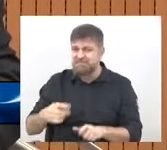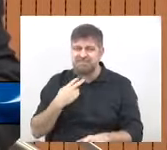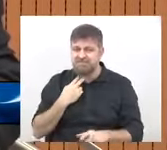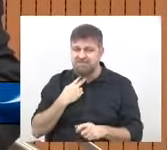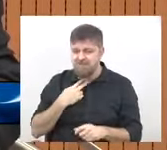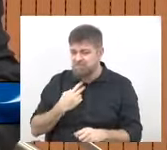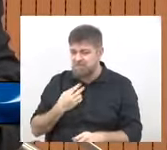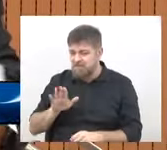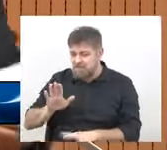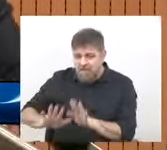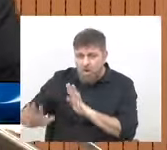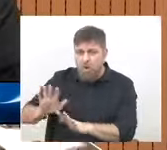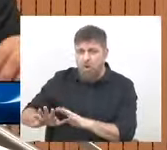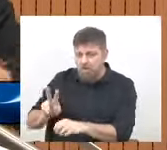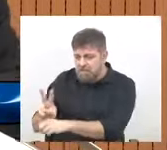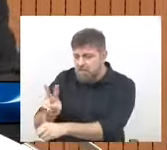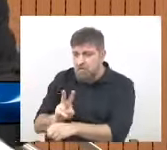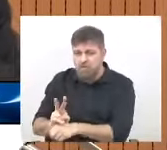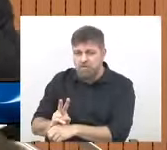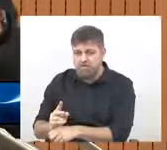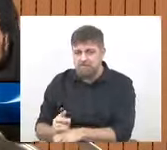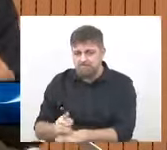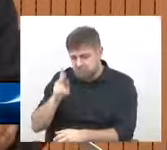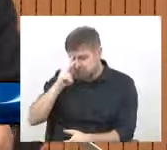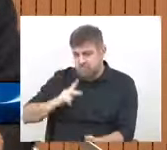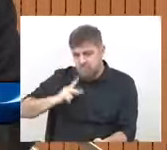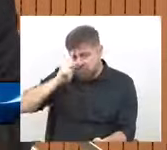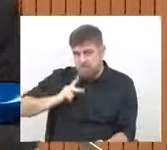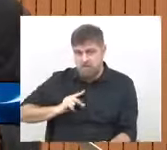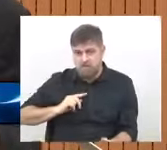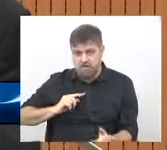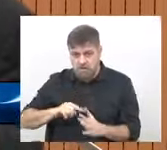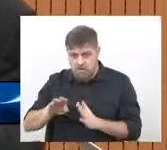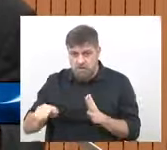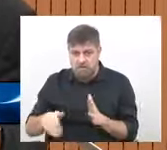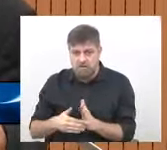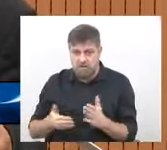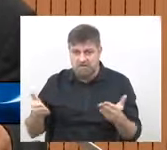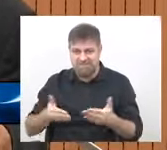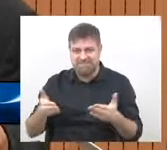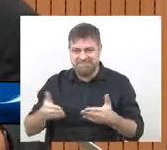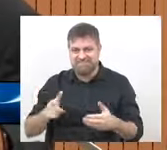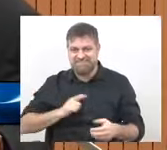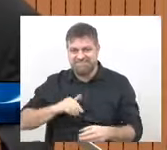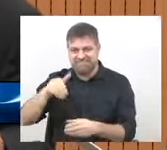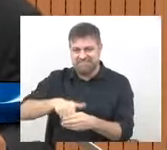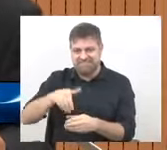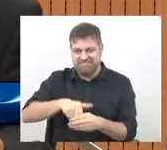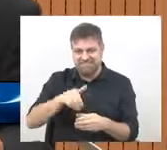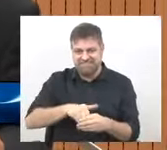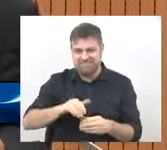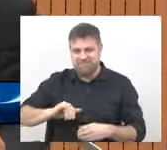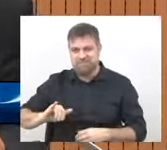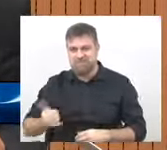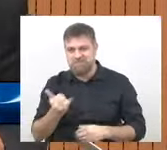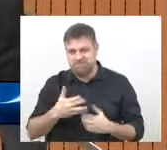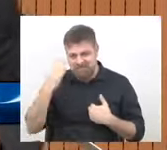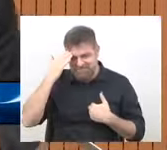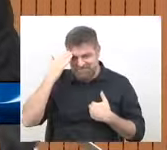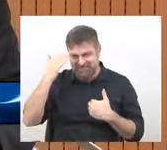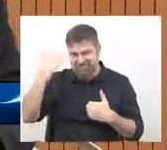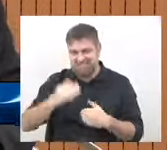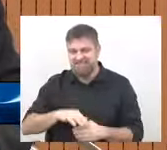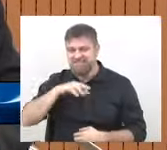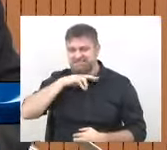de se defender sozinho, nós nessa noite protocolamos e acabou de ser votado, aproveitar e agradecer todos os vereadores